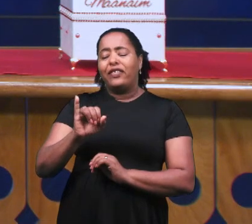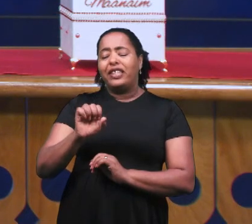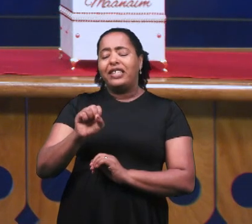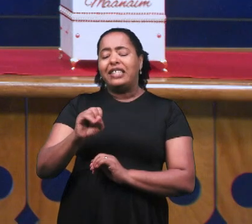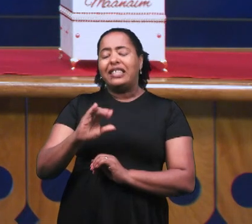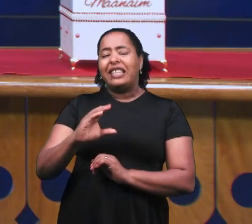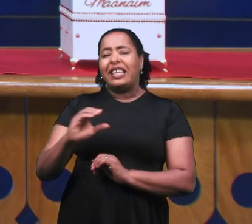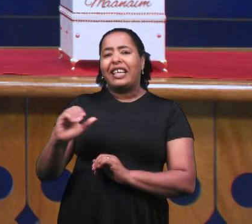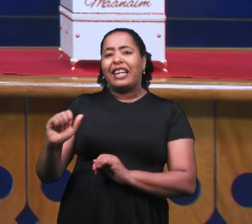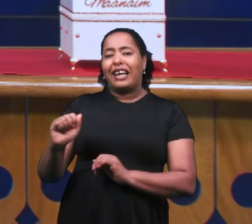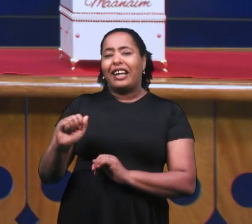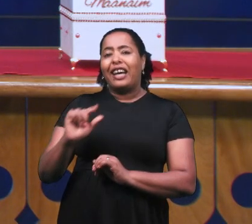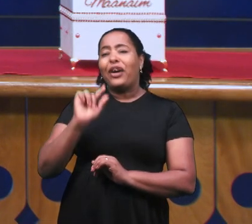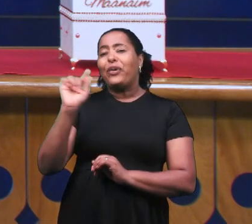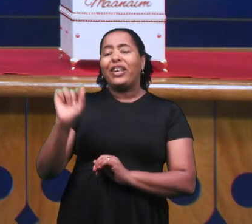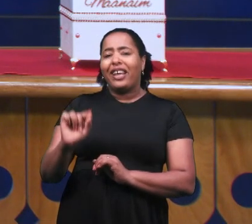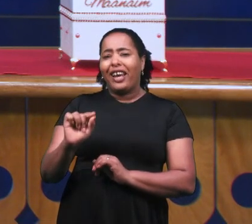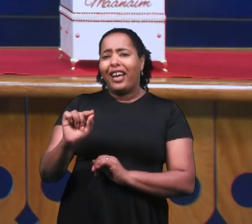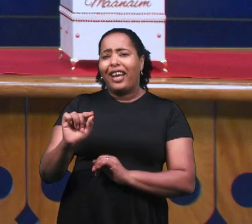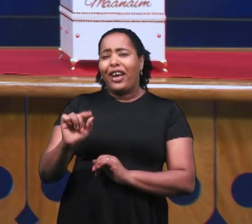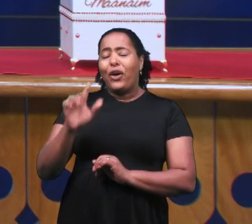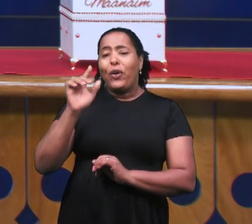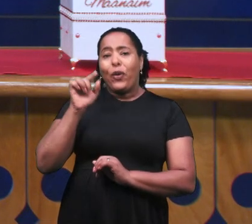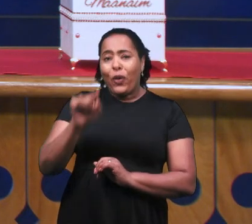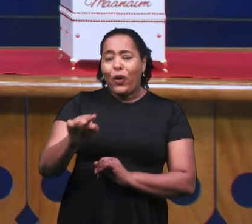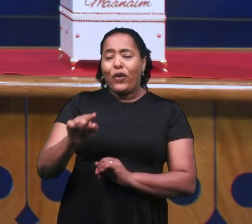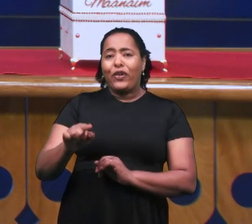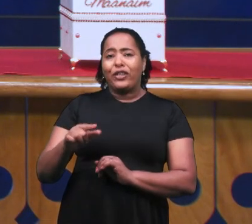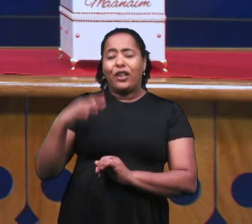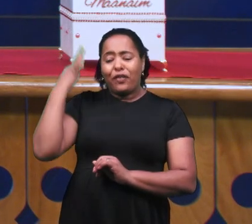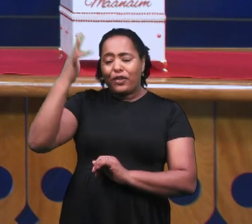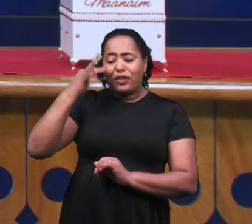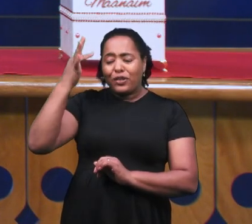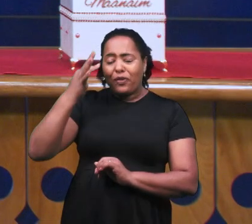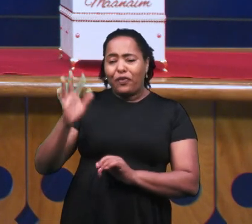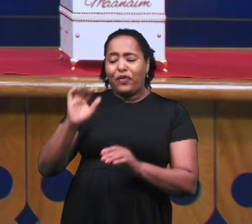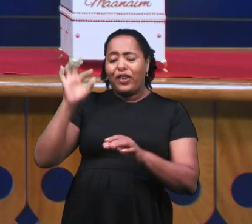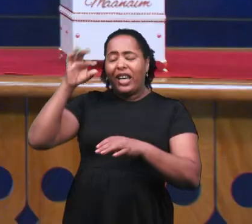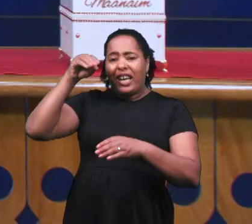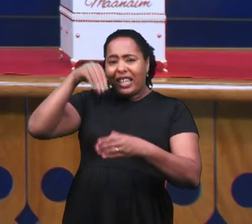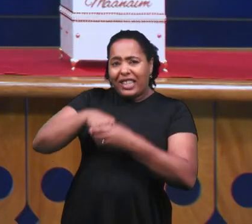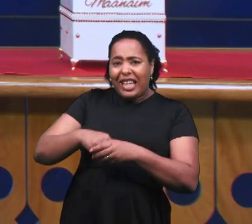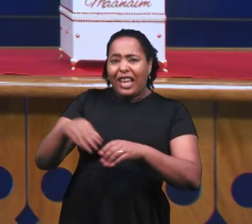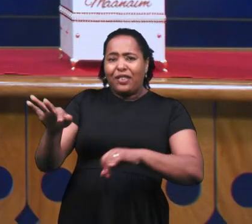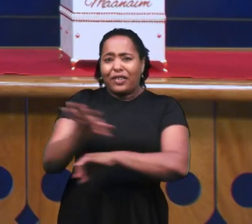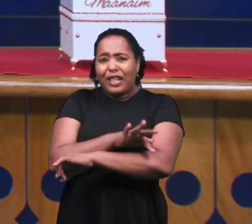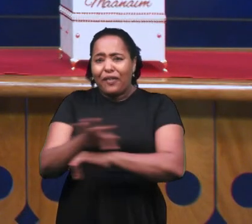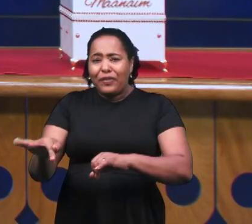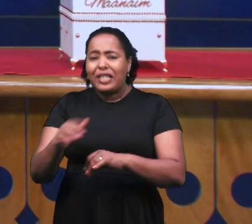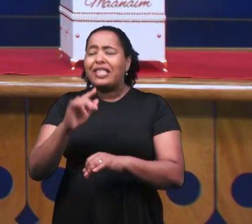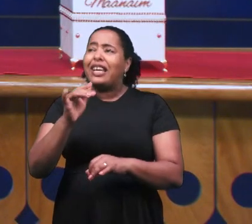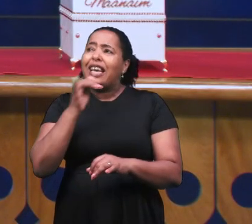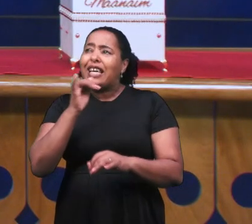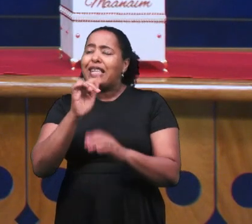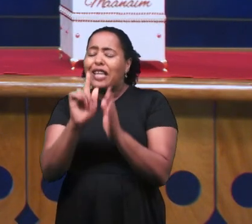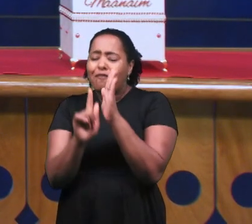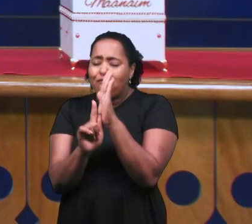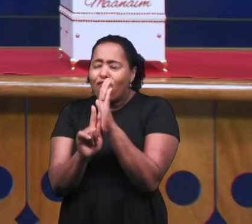filosofia descarta a metafísica assim como quem soltou um foguete nunca mais quer ver.